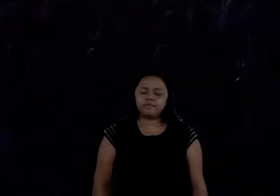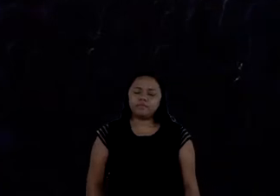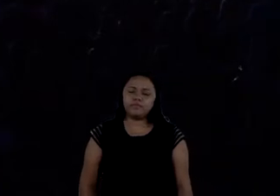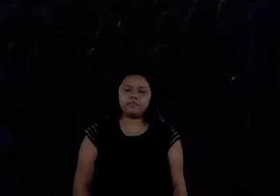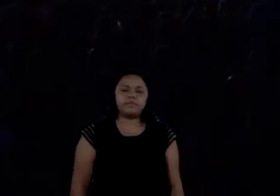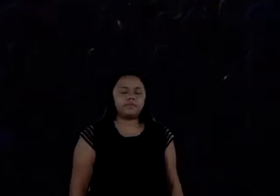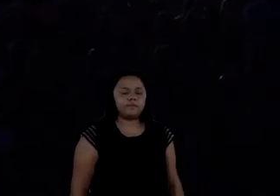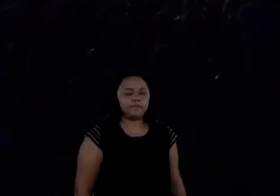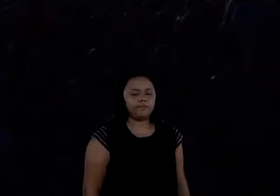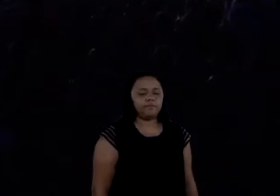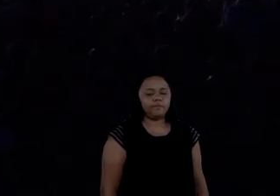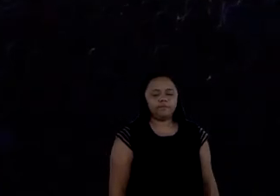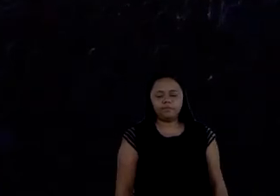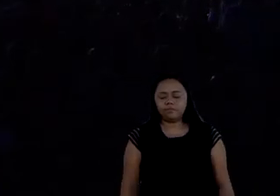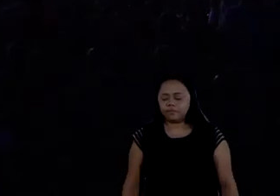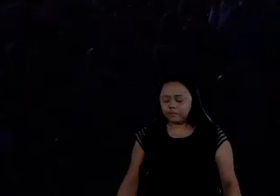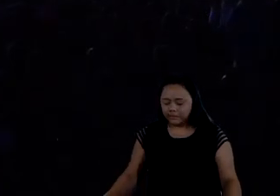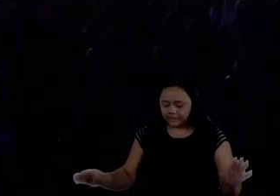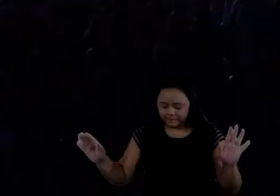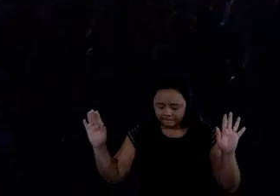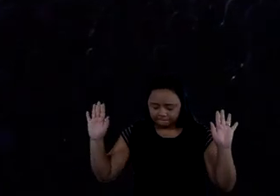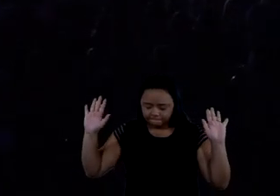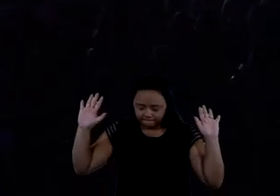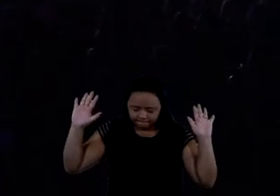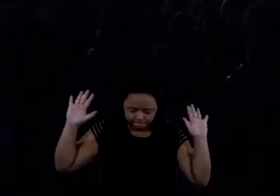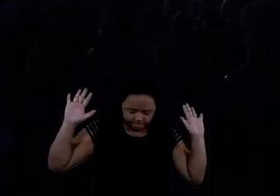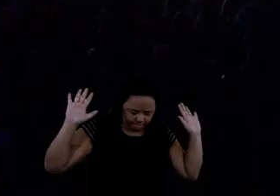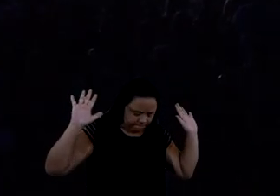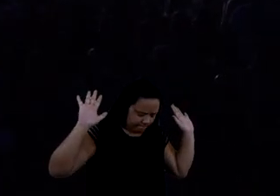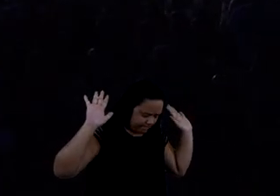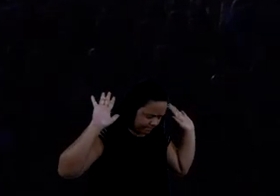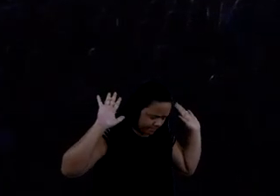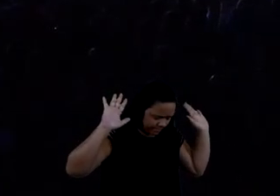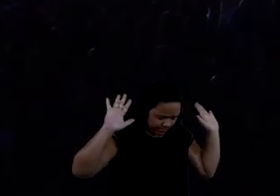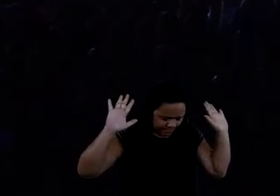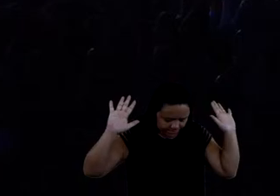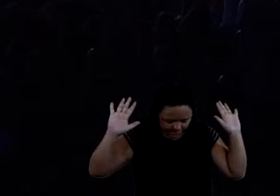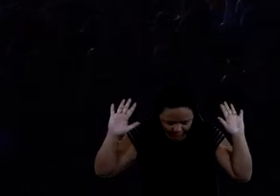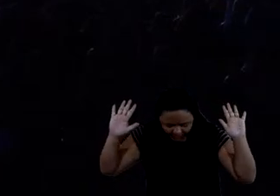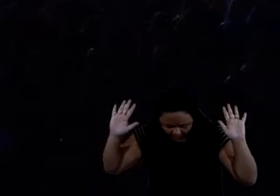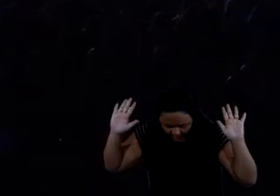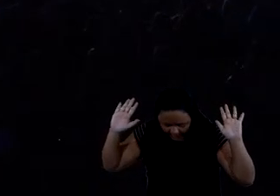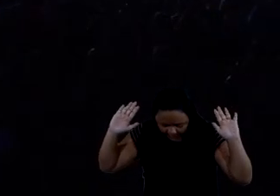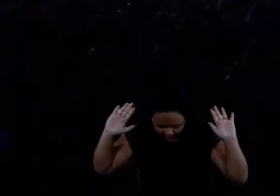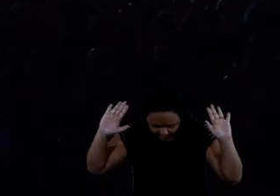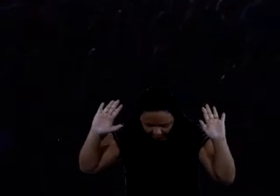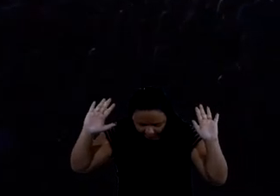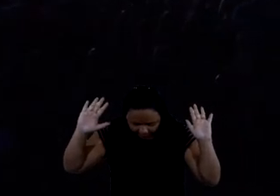Thank you.